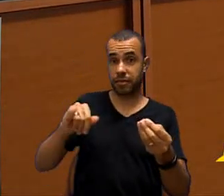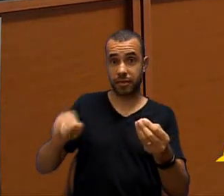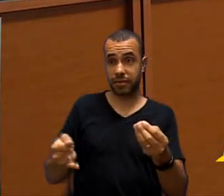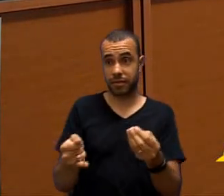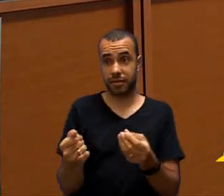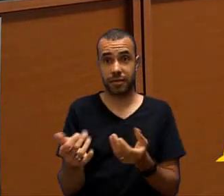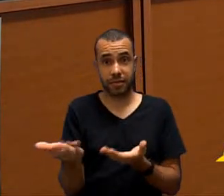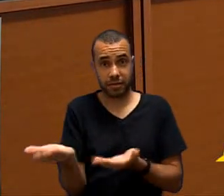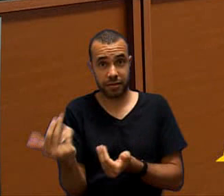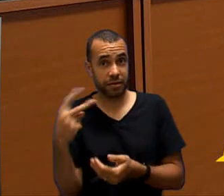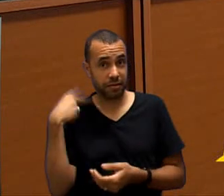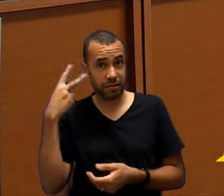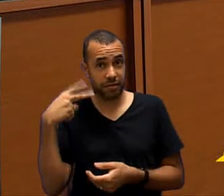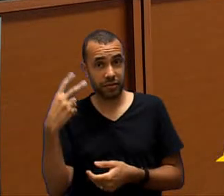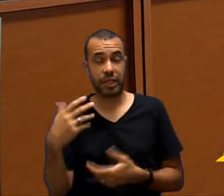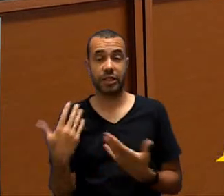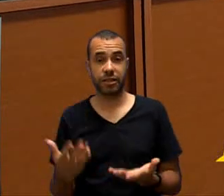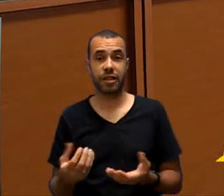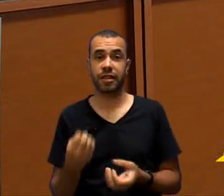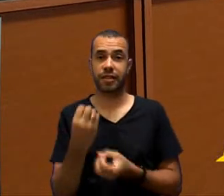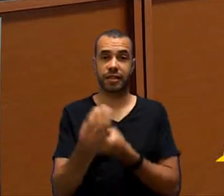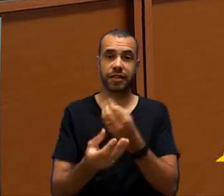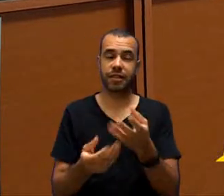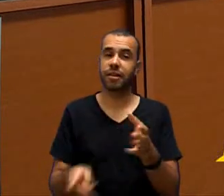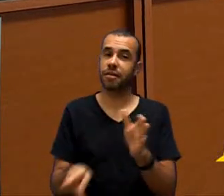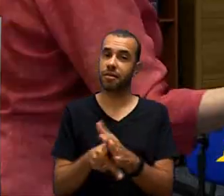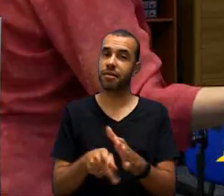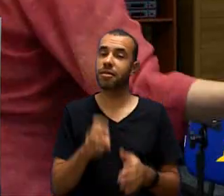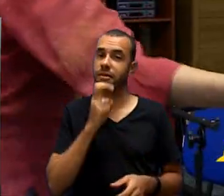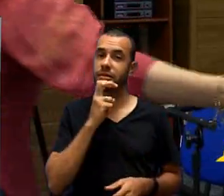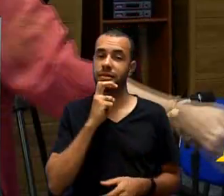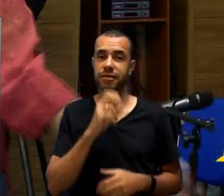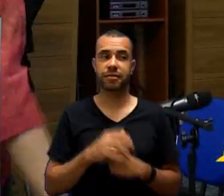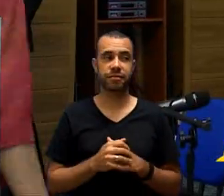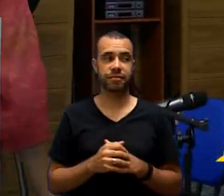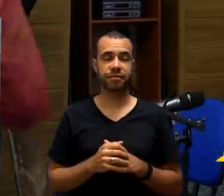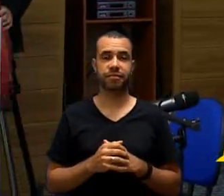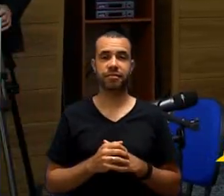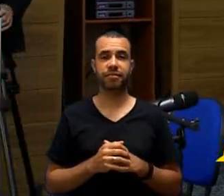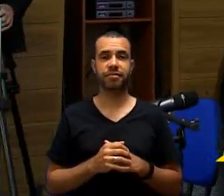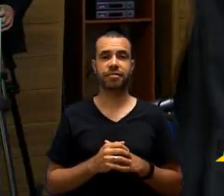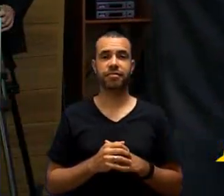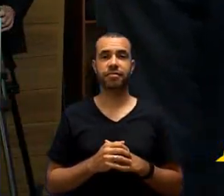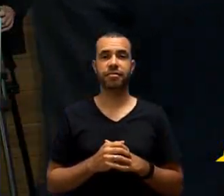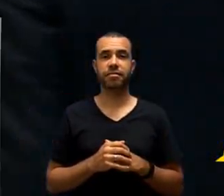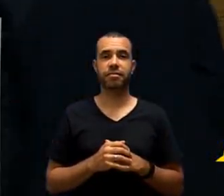surtiu efeito na cidade de Sorocaba. Não ouvi.